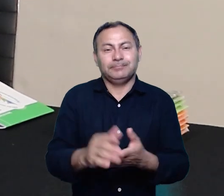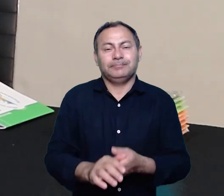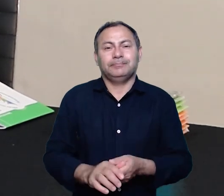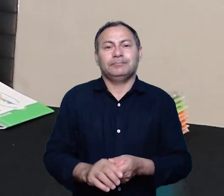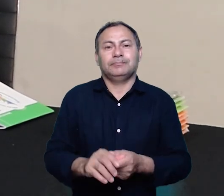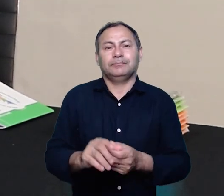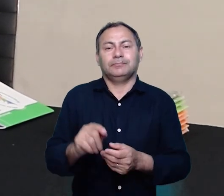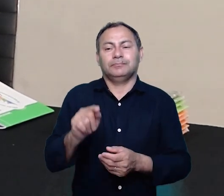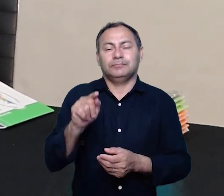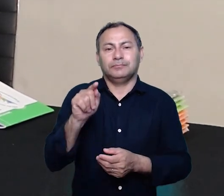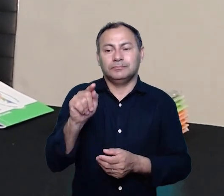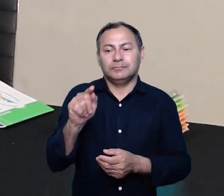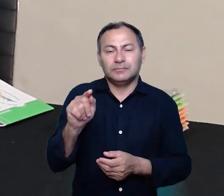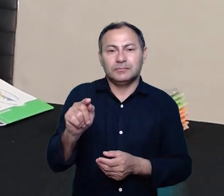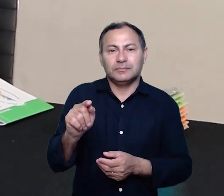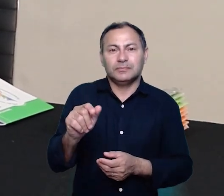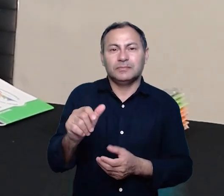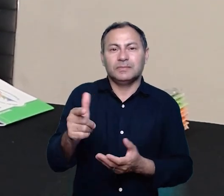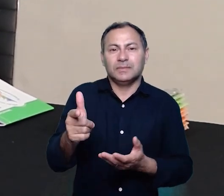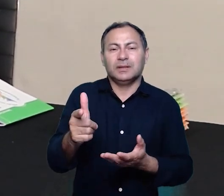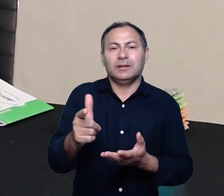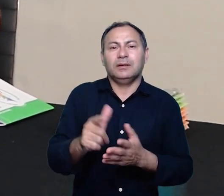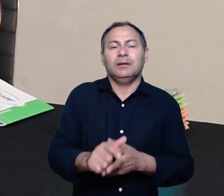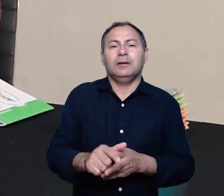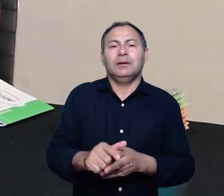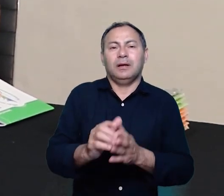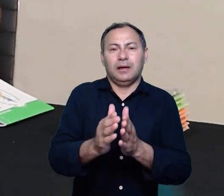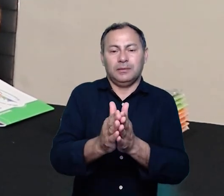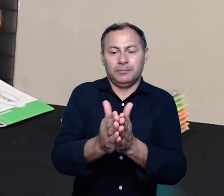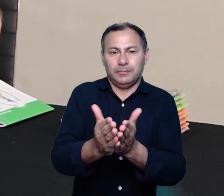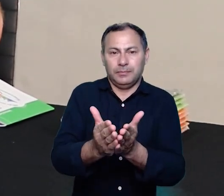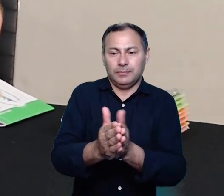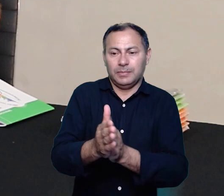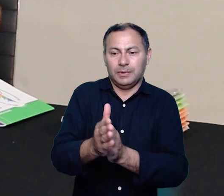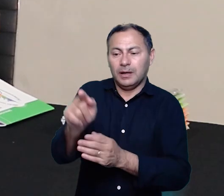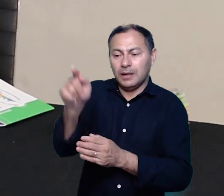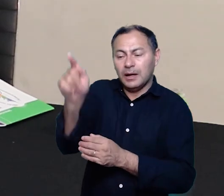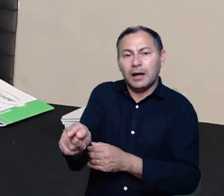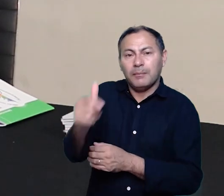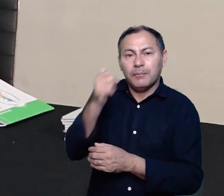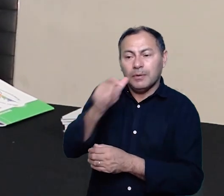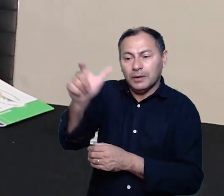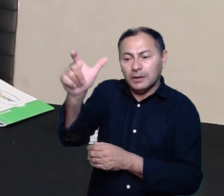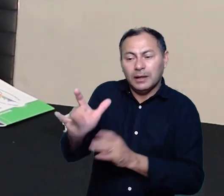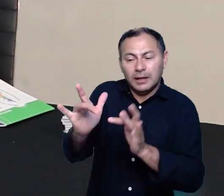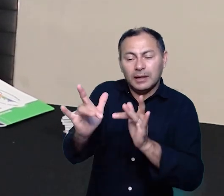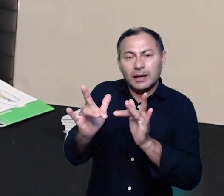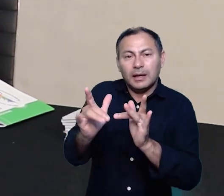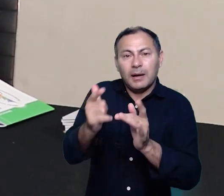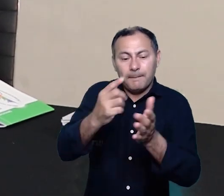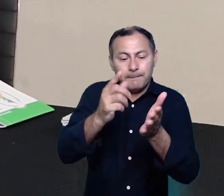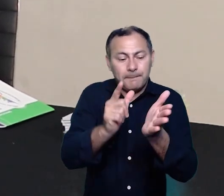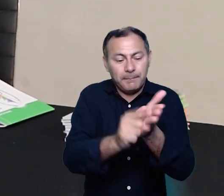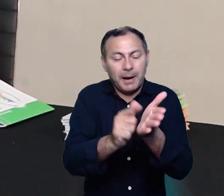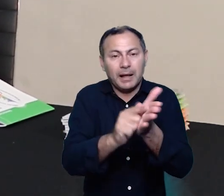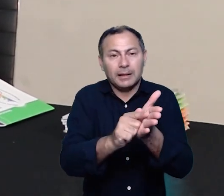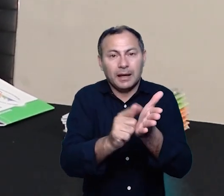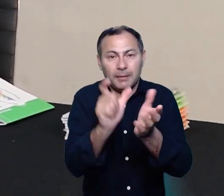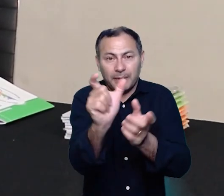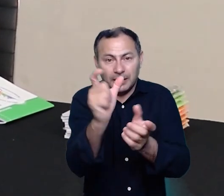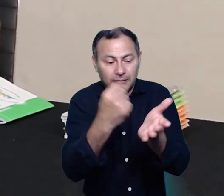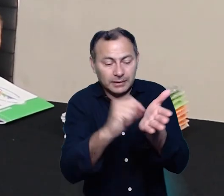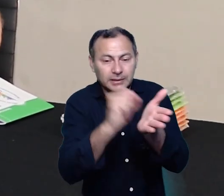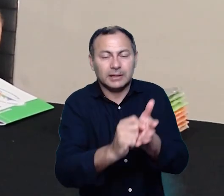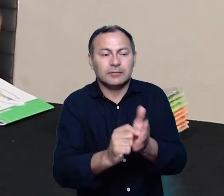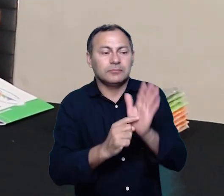Ela, na palavra escrita, quer alcançar a pessoa que escreveu e comunicar